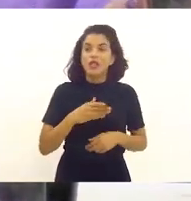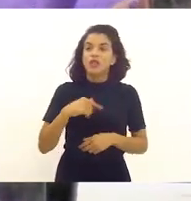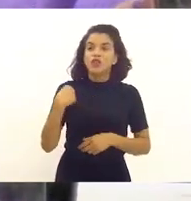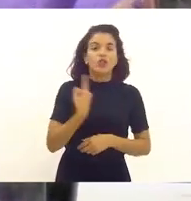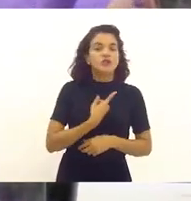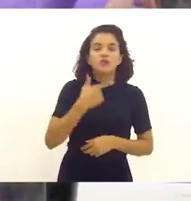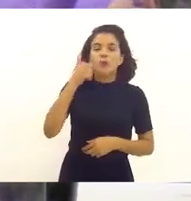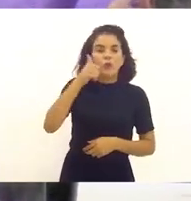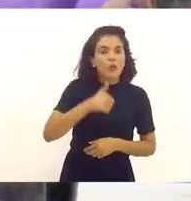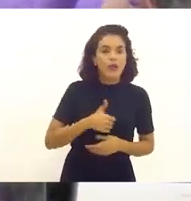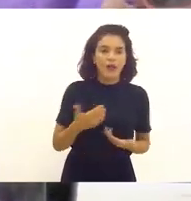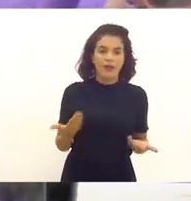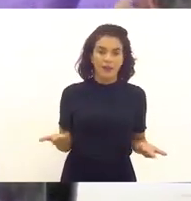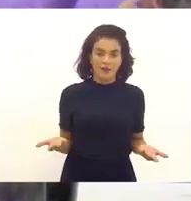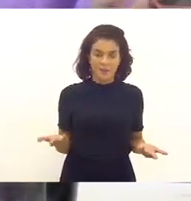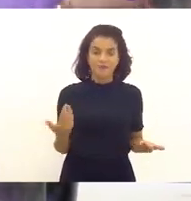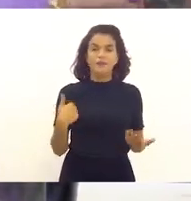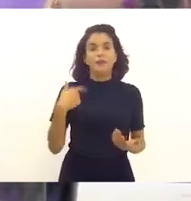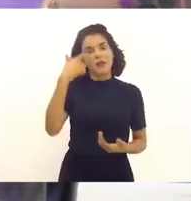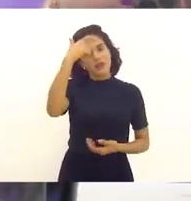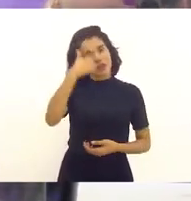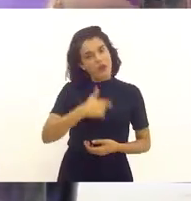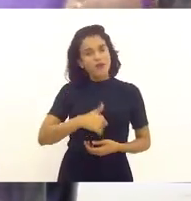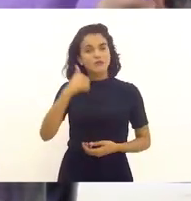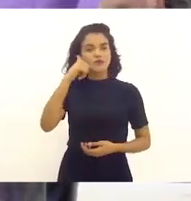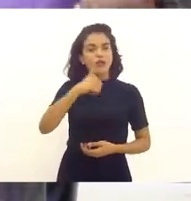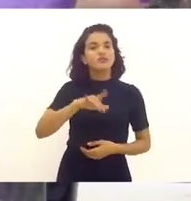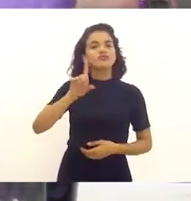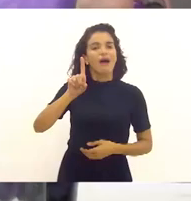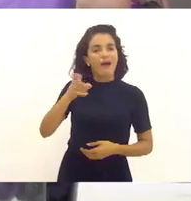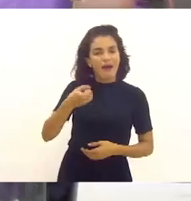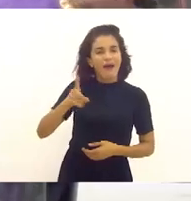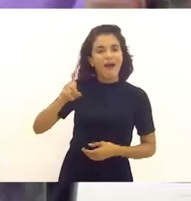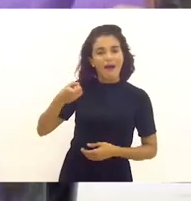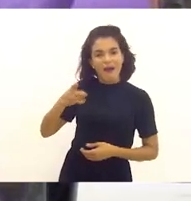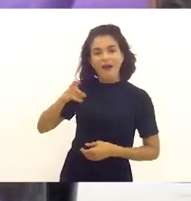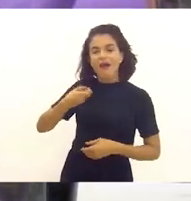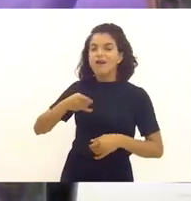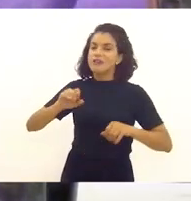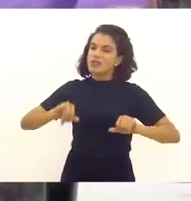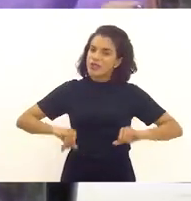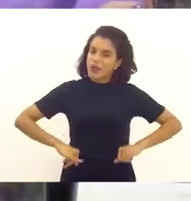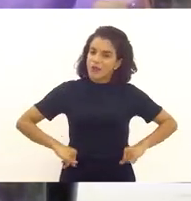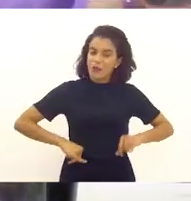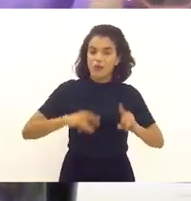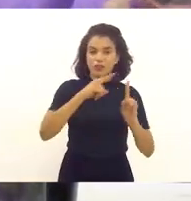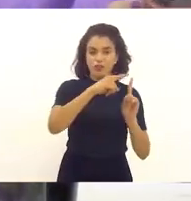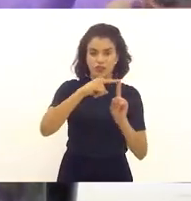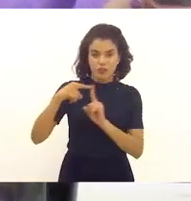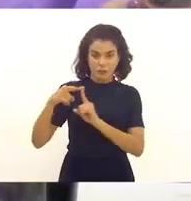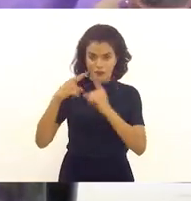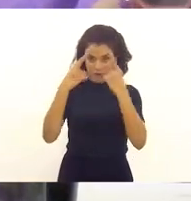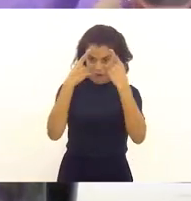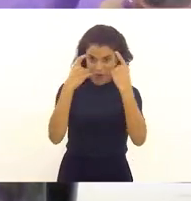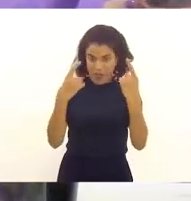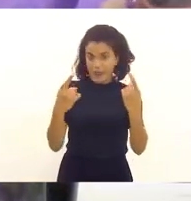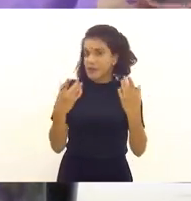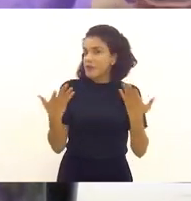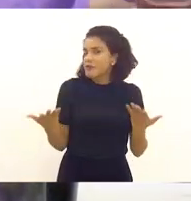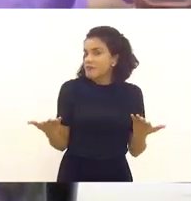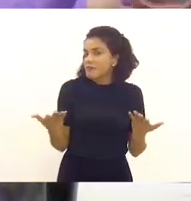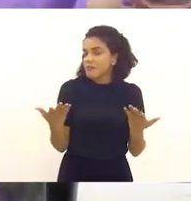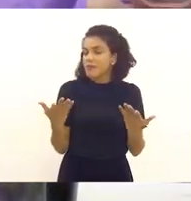mulheres e como mulheres todas nós já sofremos algum tipo de violência qualquer tipo